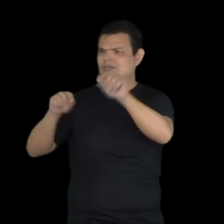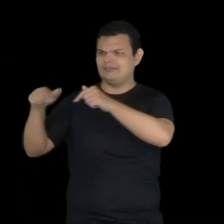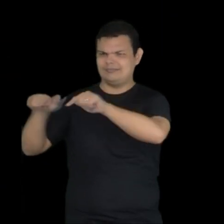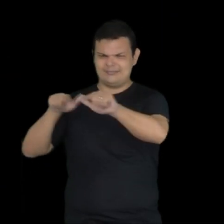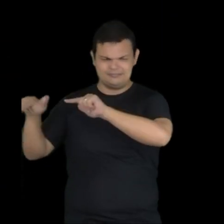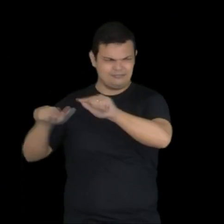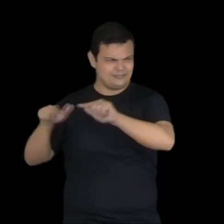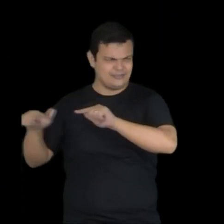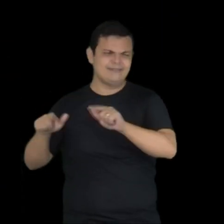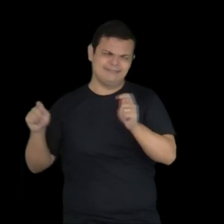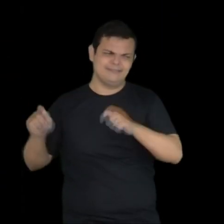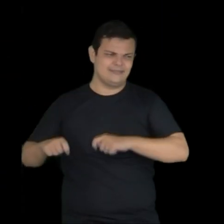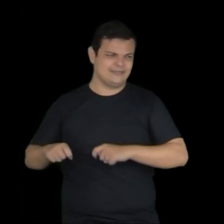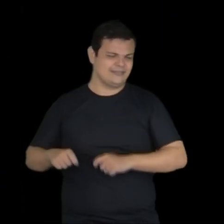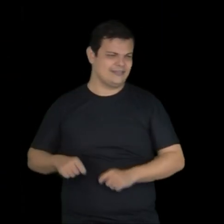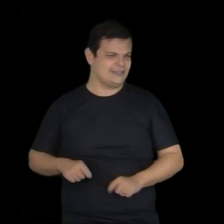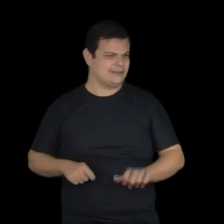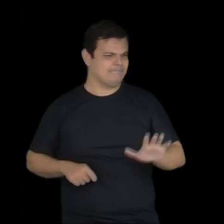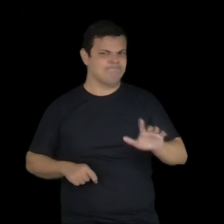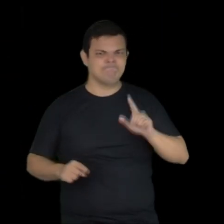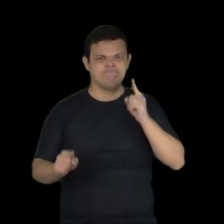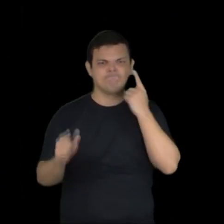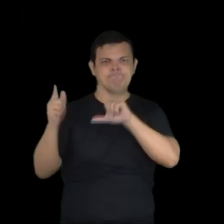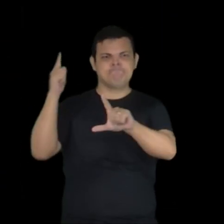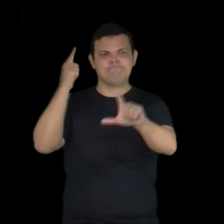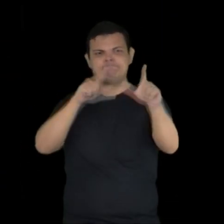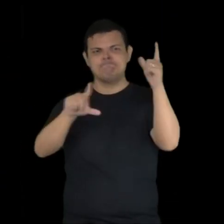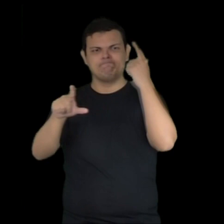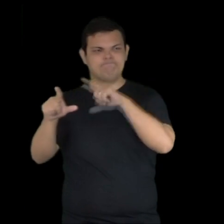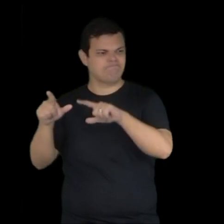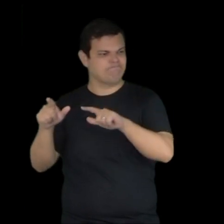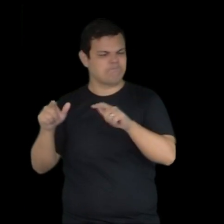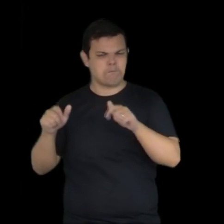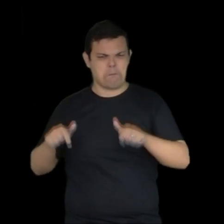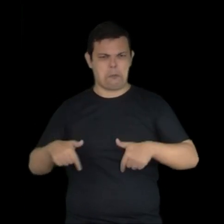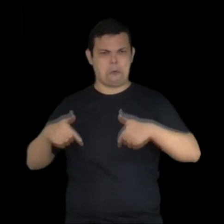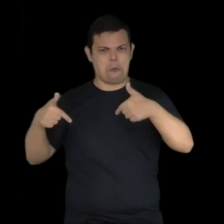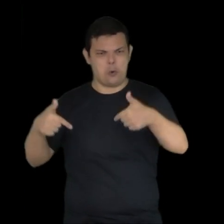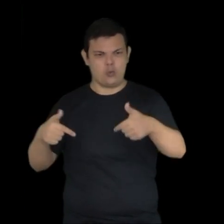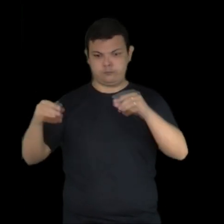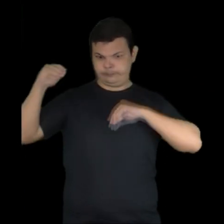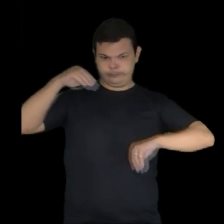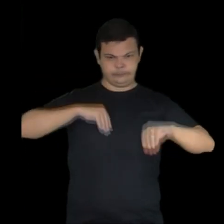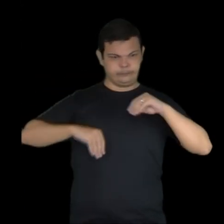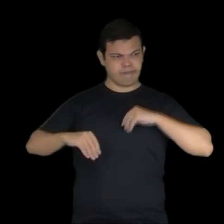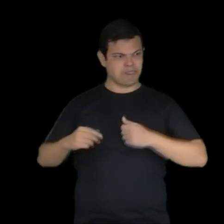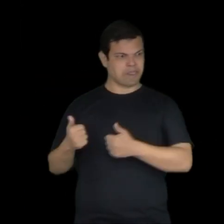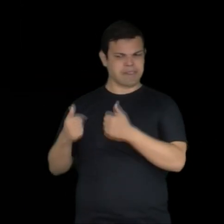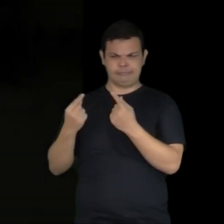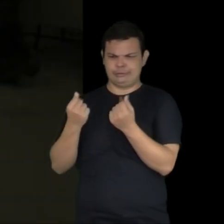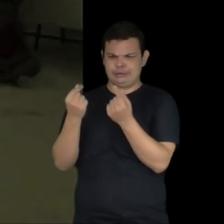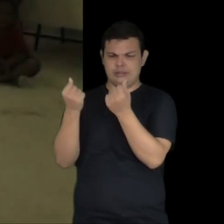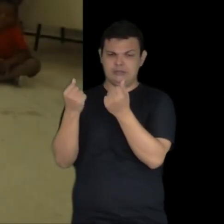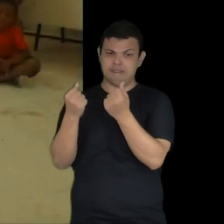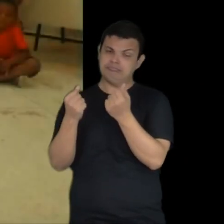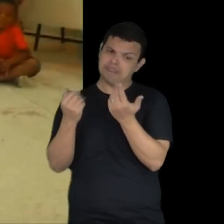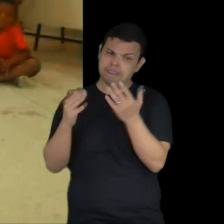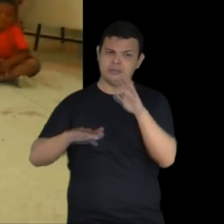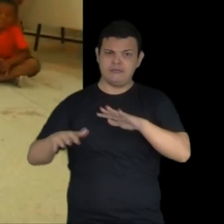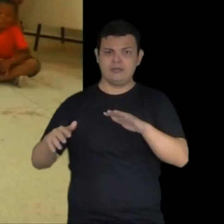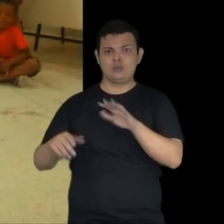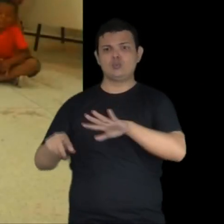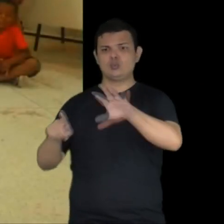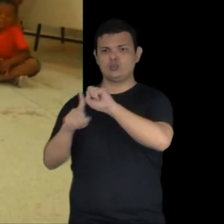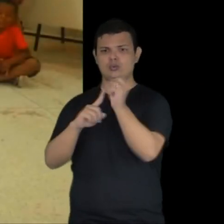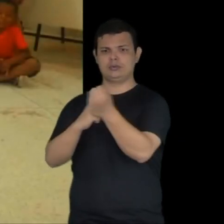profissões e alcançaríamos o sucesso e estabilidade financeira e, quiçá, reconhecimento